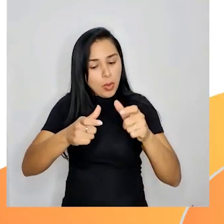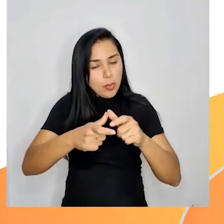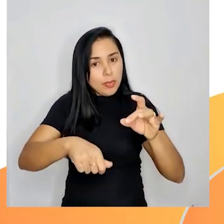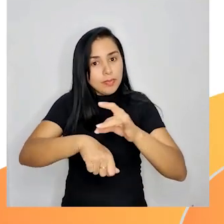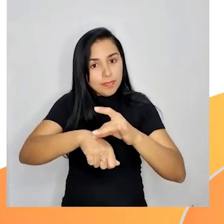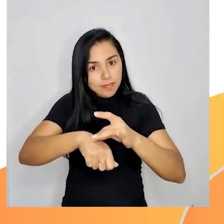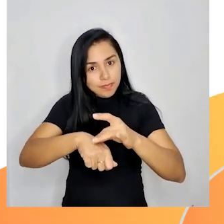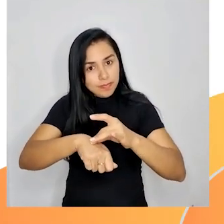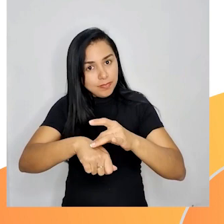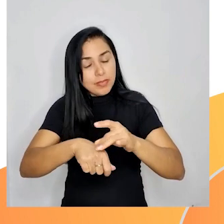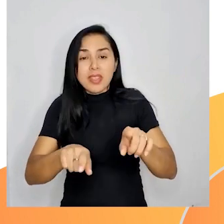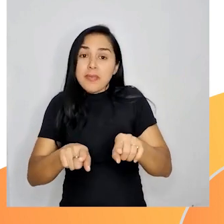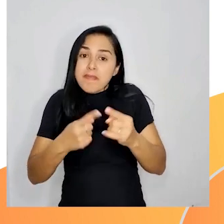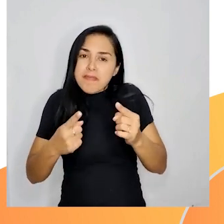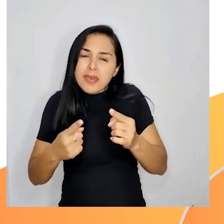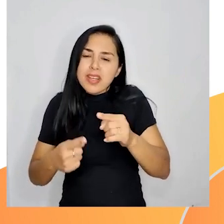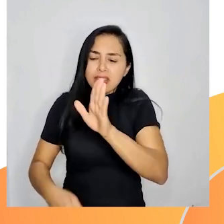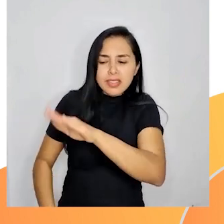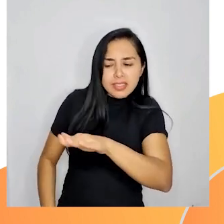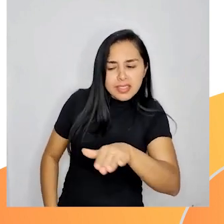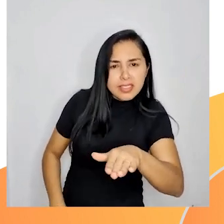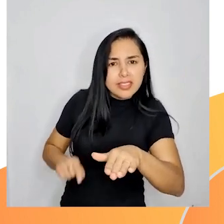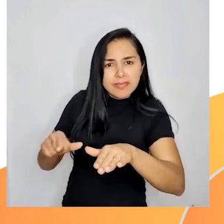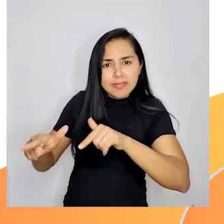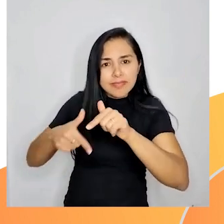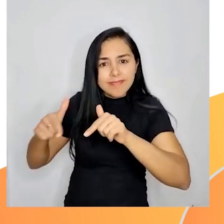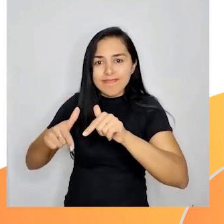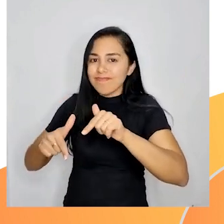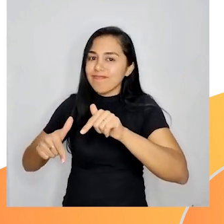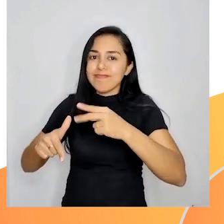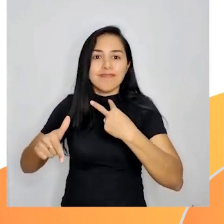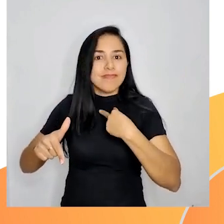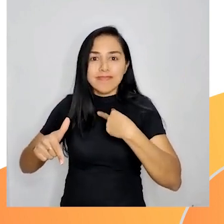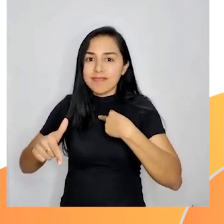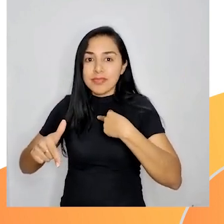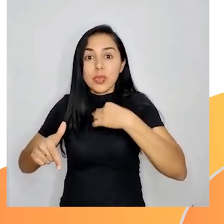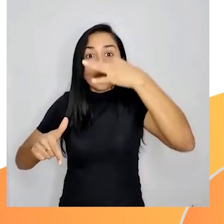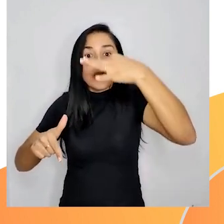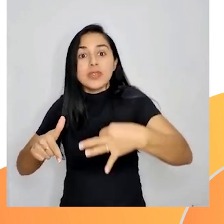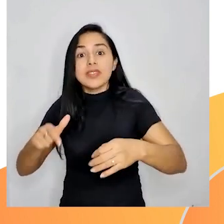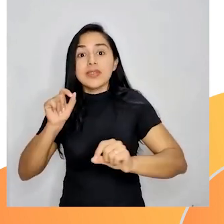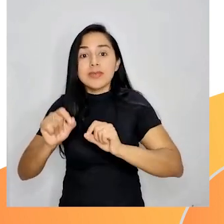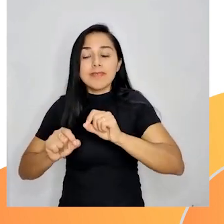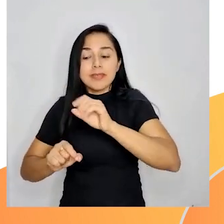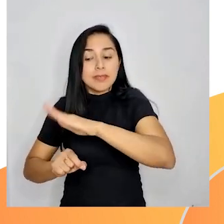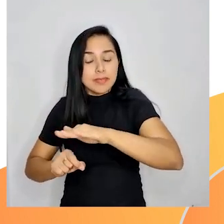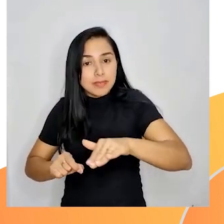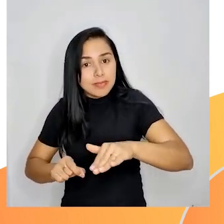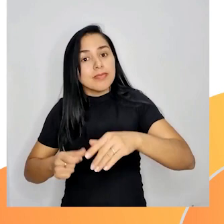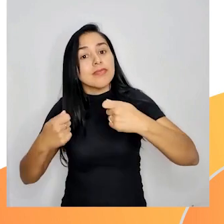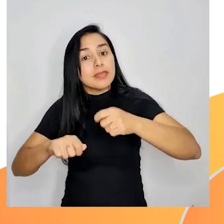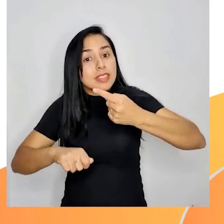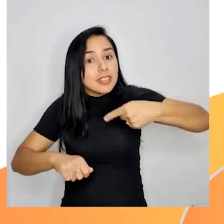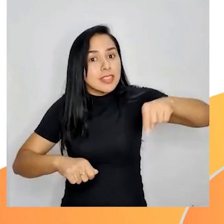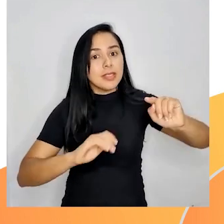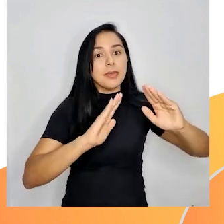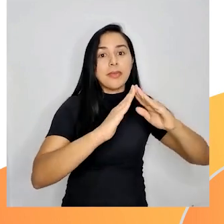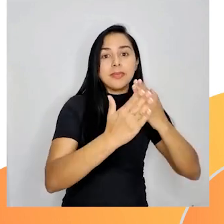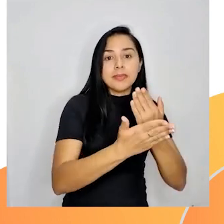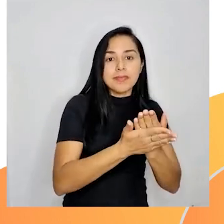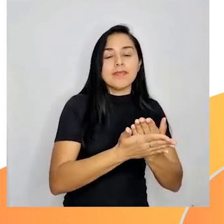deveriam estar o quê? Na escola, eles deveriam estudar diariamente, mas eles são carvoeiros,